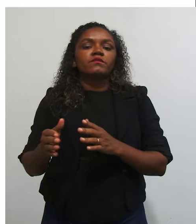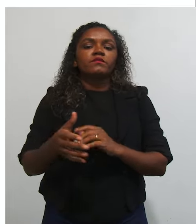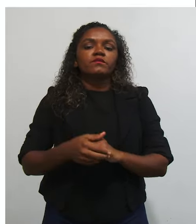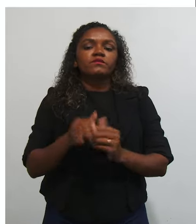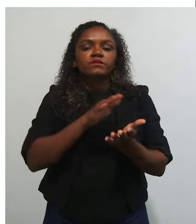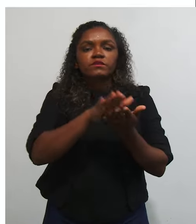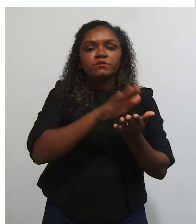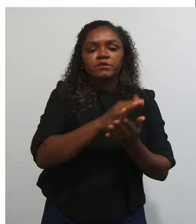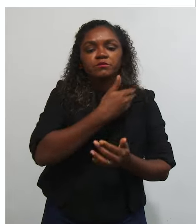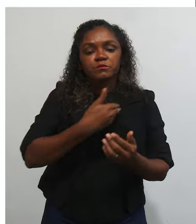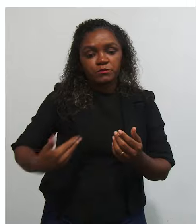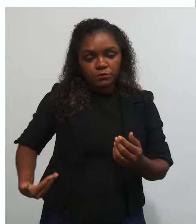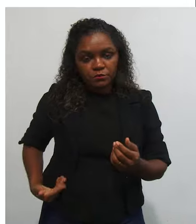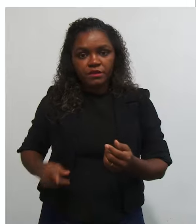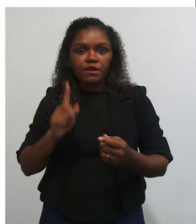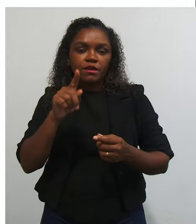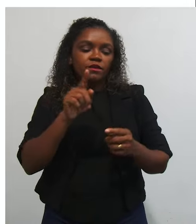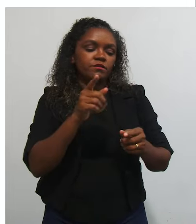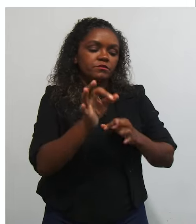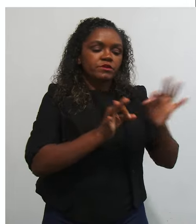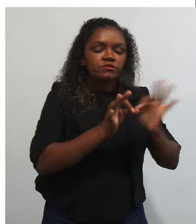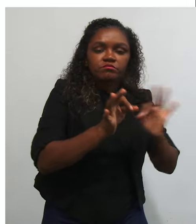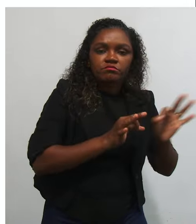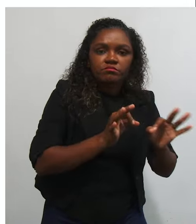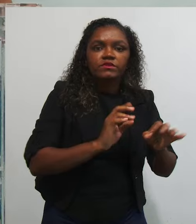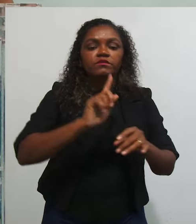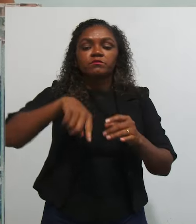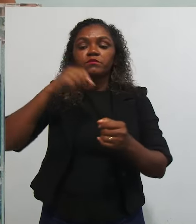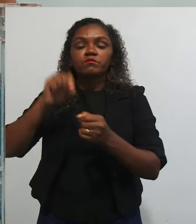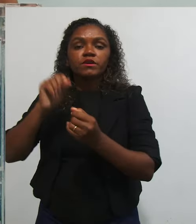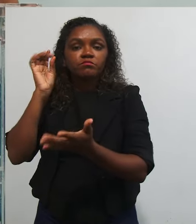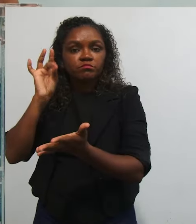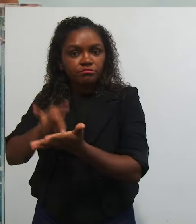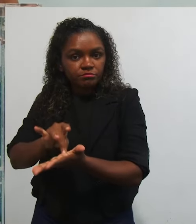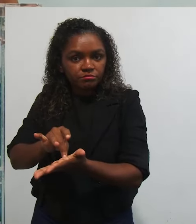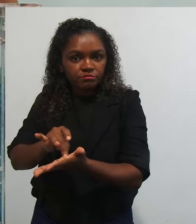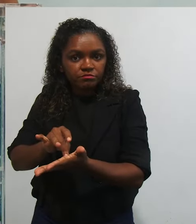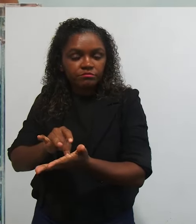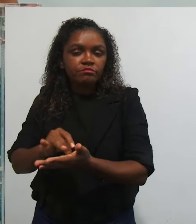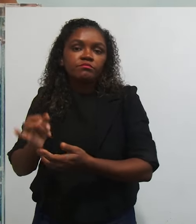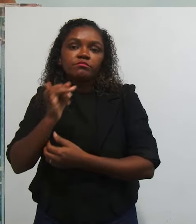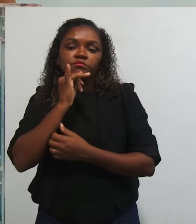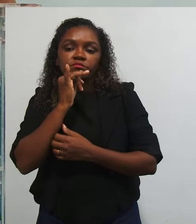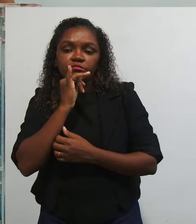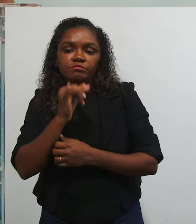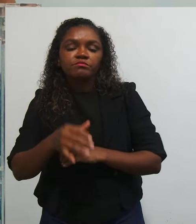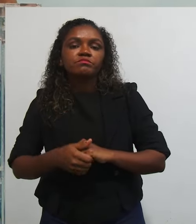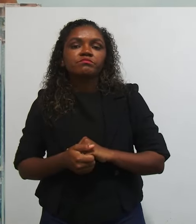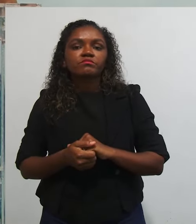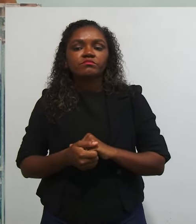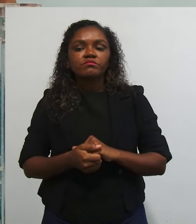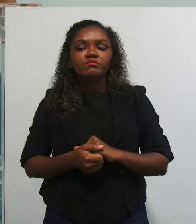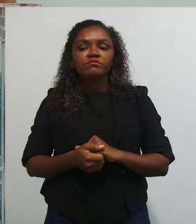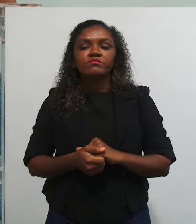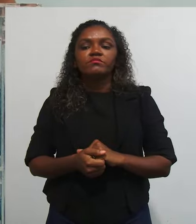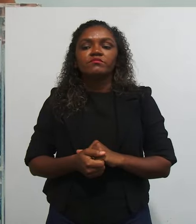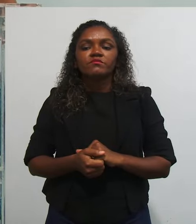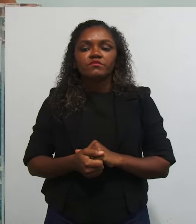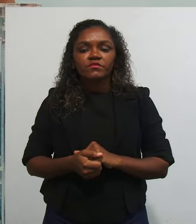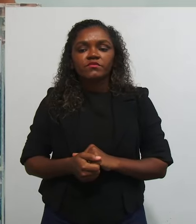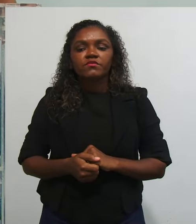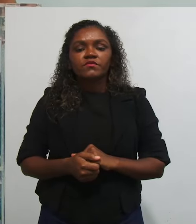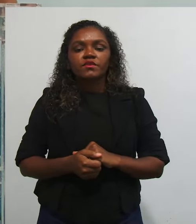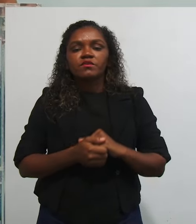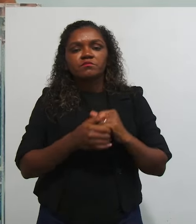e execução. Então tem a parte de planejamento que nós falamos aqui, tá? Que é a questão da fixação, descentralização do